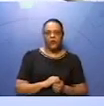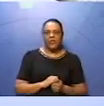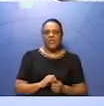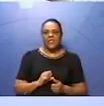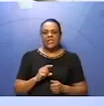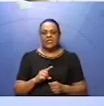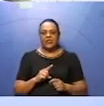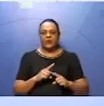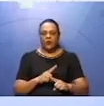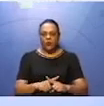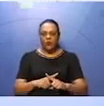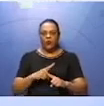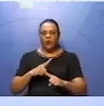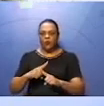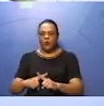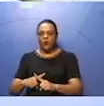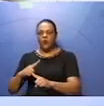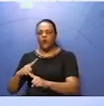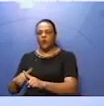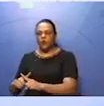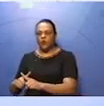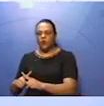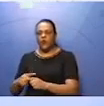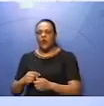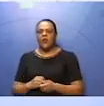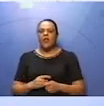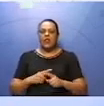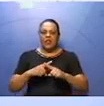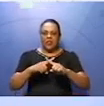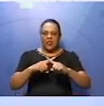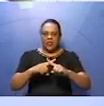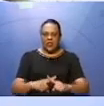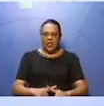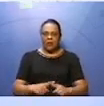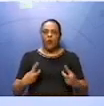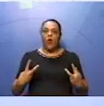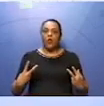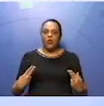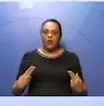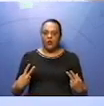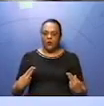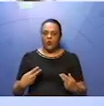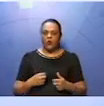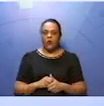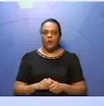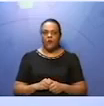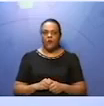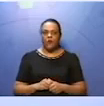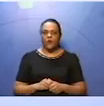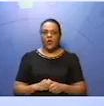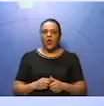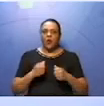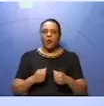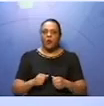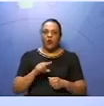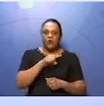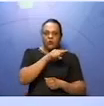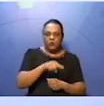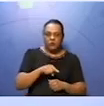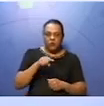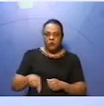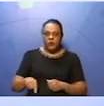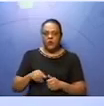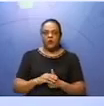múltiplos um do outro, ou seja, se eles estiverem na mesma tabuada, uma linguagem mais simples, eu posso simplificar.